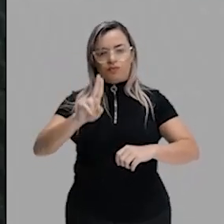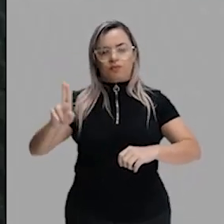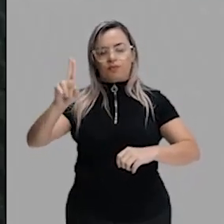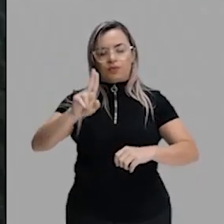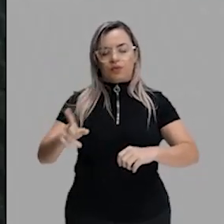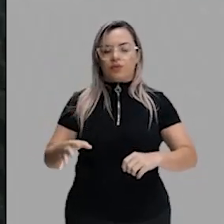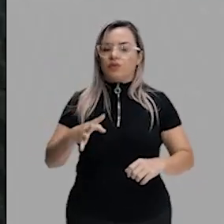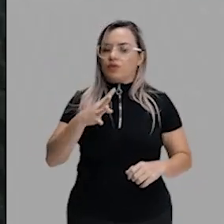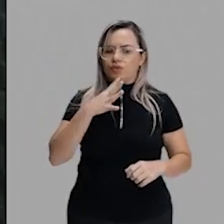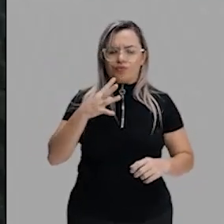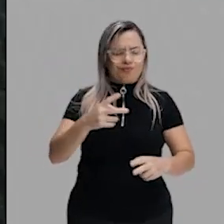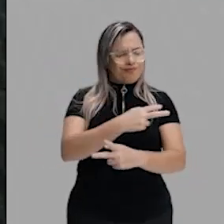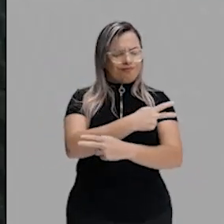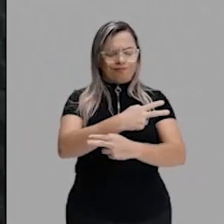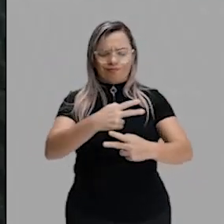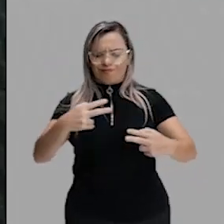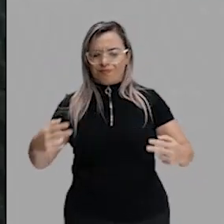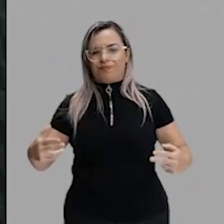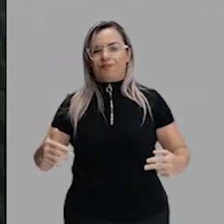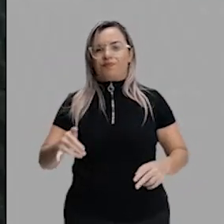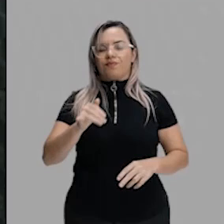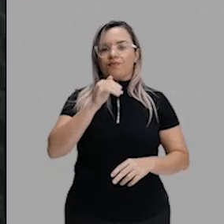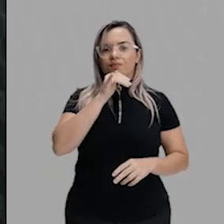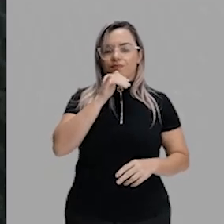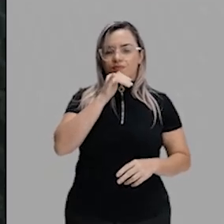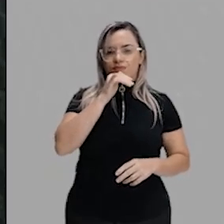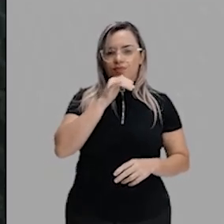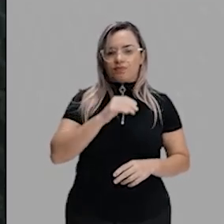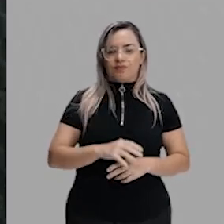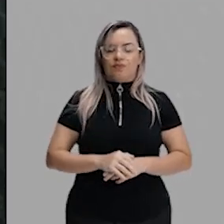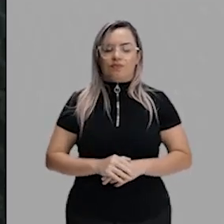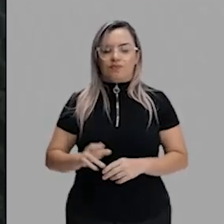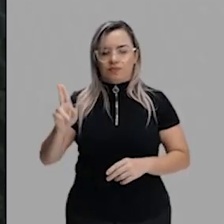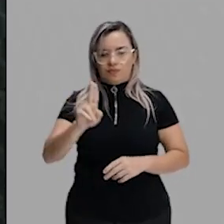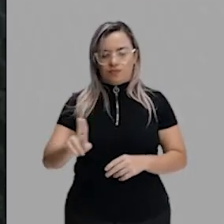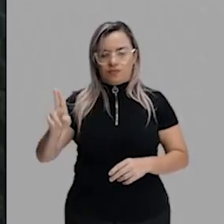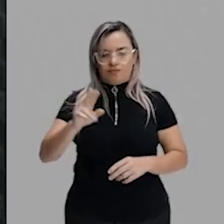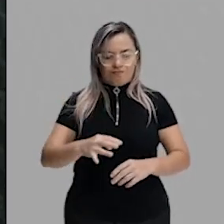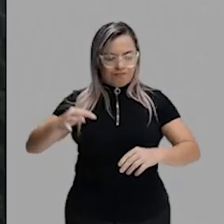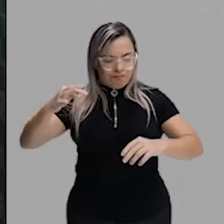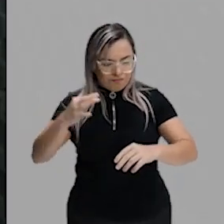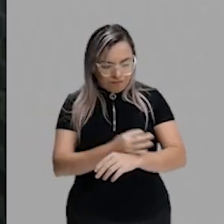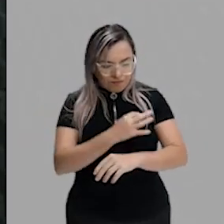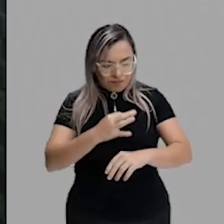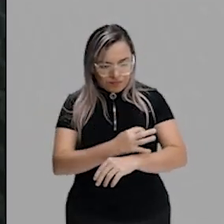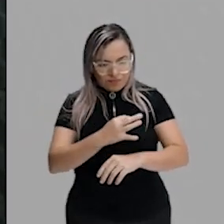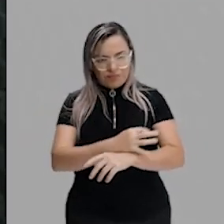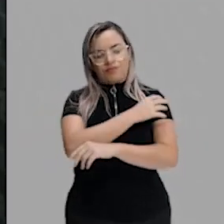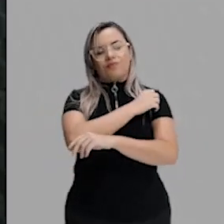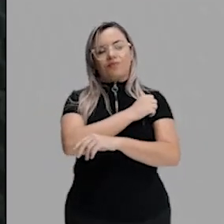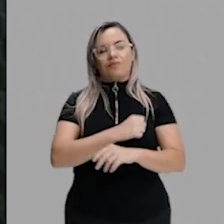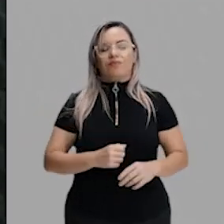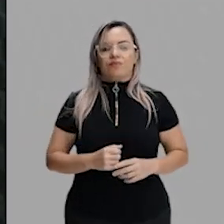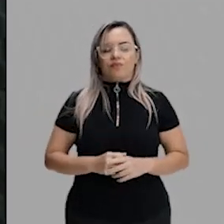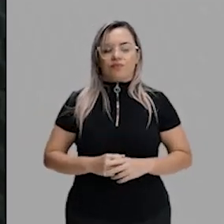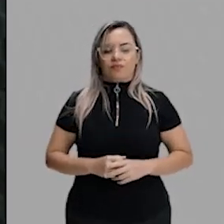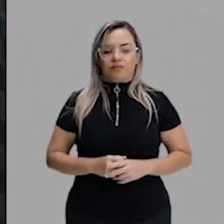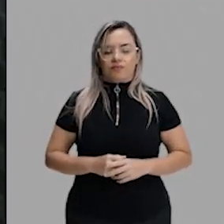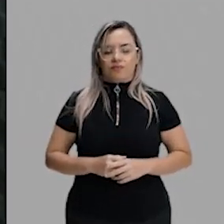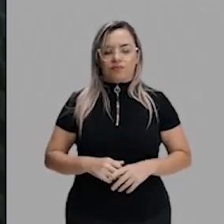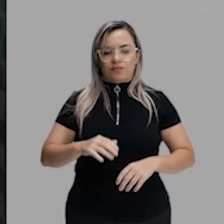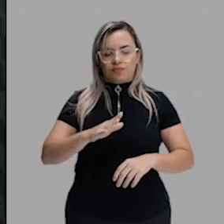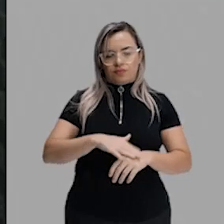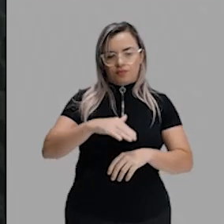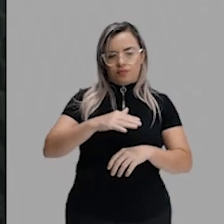aí N exemplos de aparelhos que funcionam a resistência, certo? Esses aparelhos, geralmente, que nós chamamos de